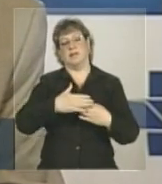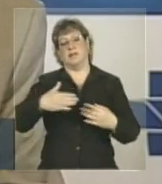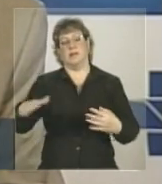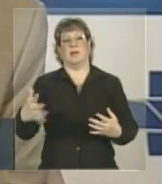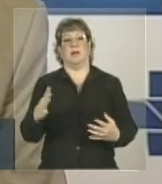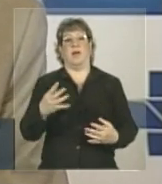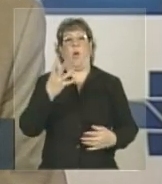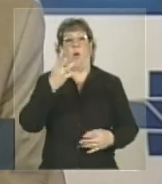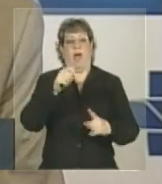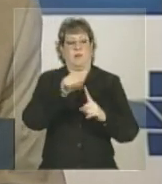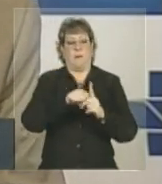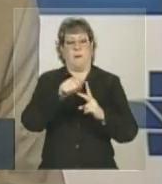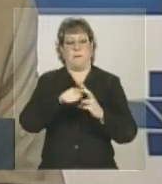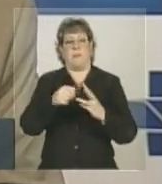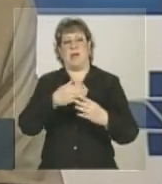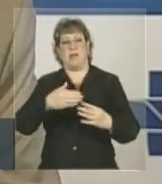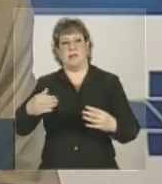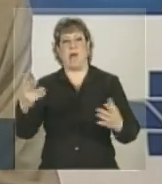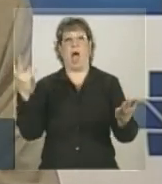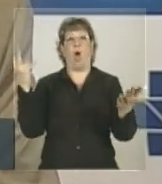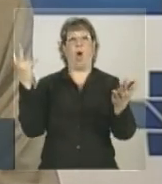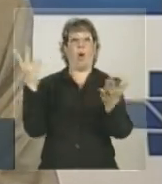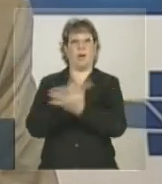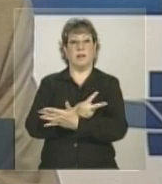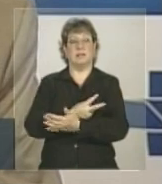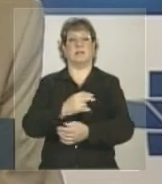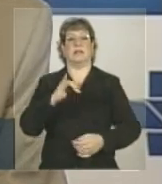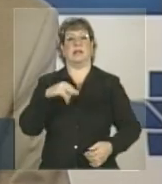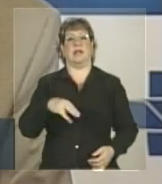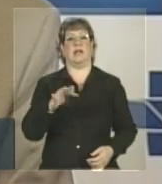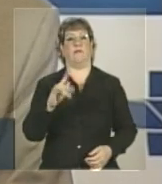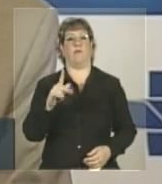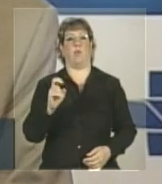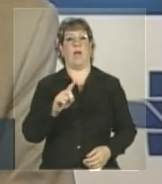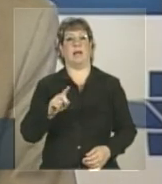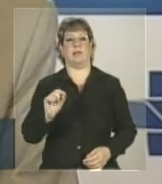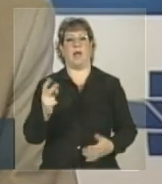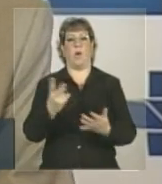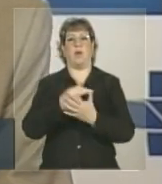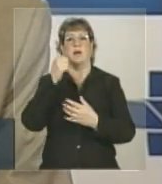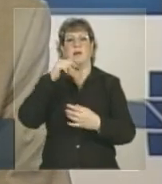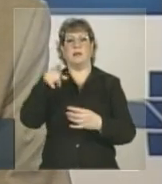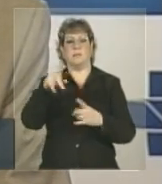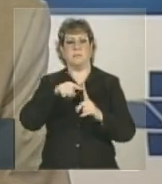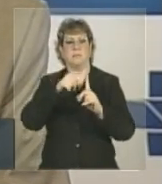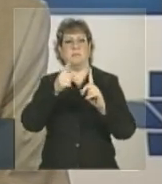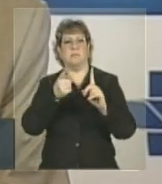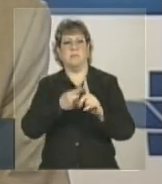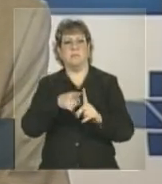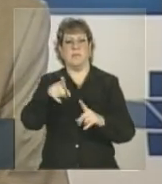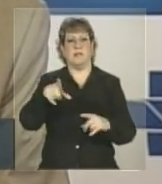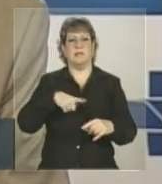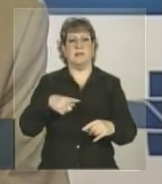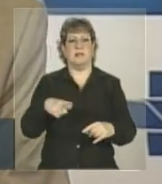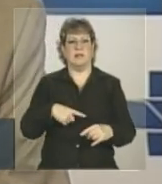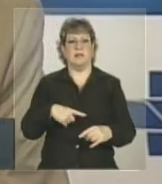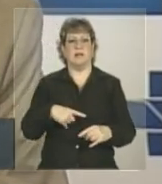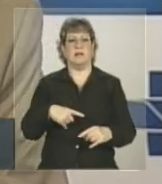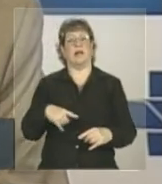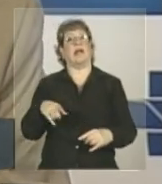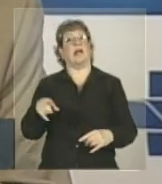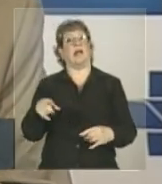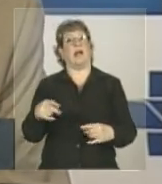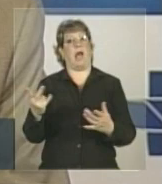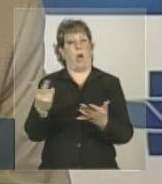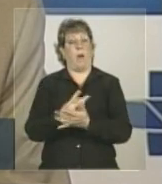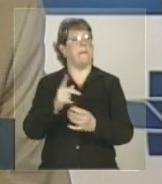ou seja, quando começa a transmissão, acontece um caso de influenza numa gestante que poderia ter sido protegida se tomasse a vacina agora.